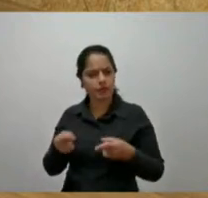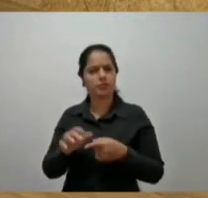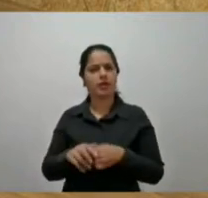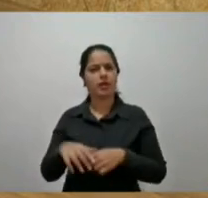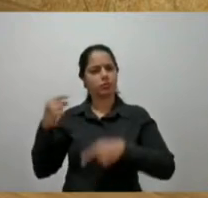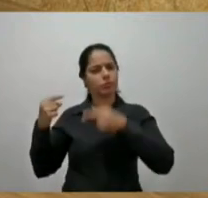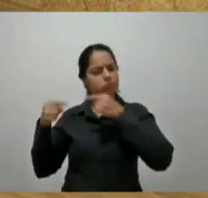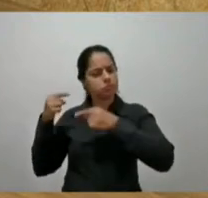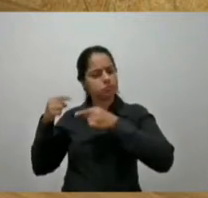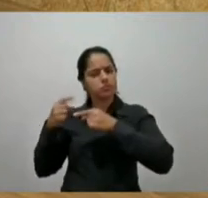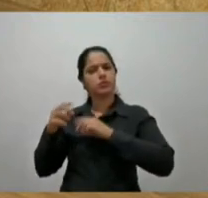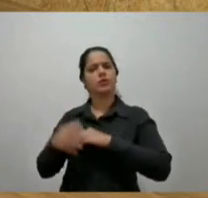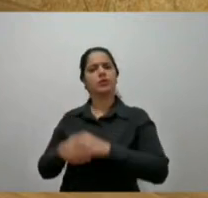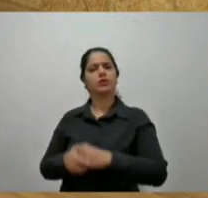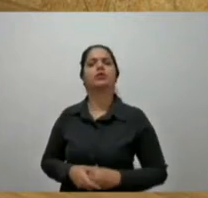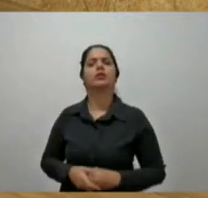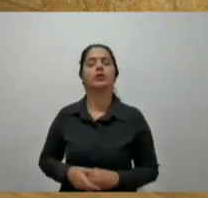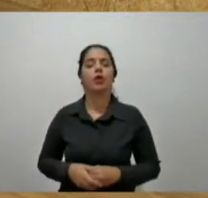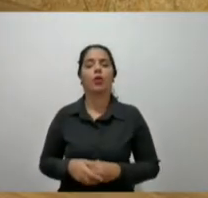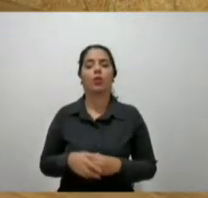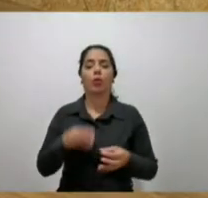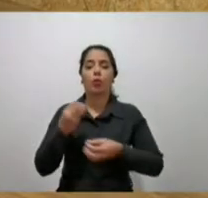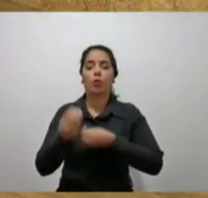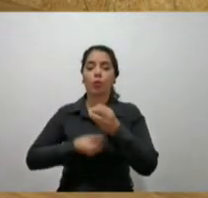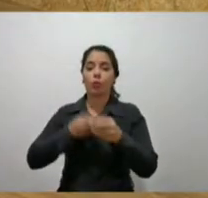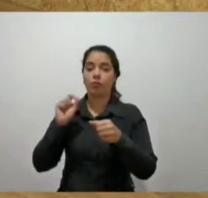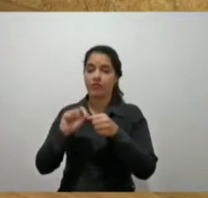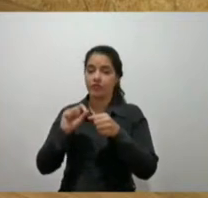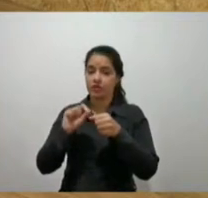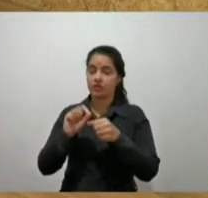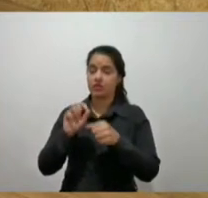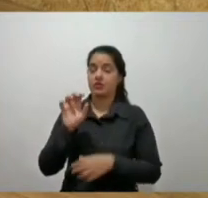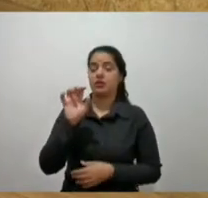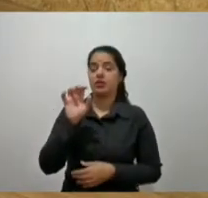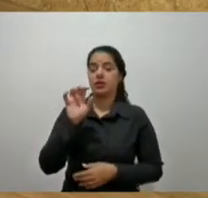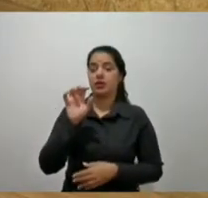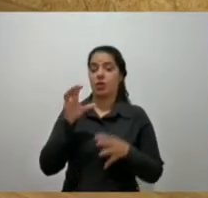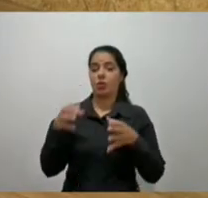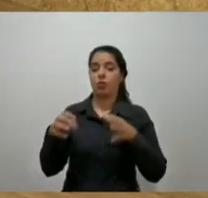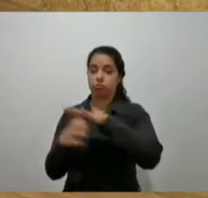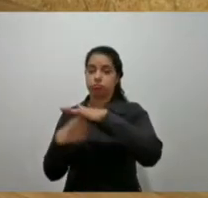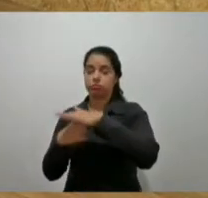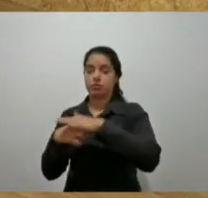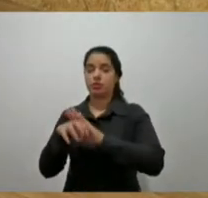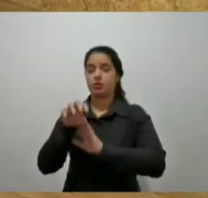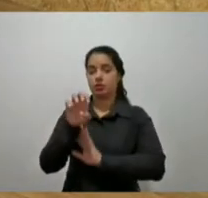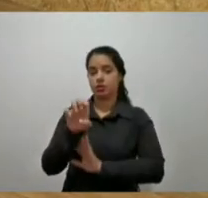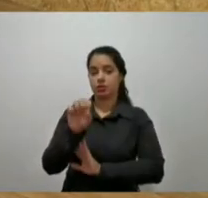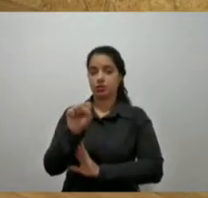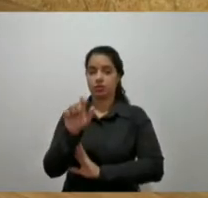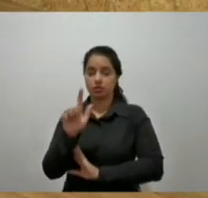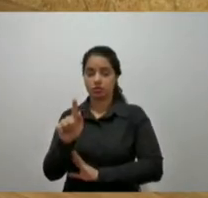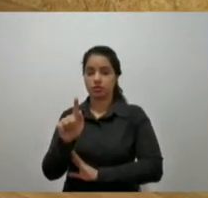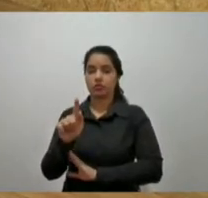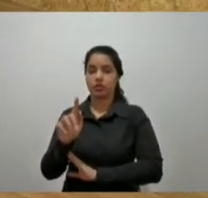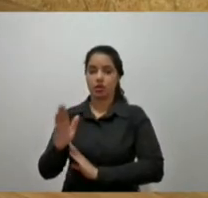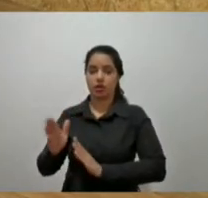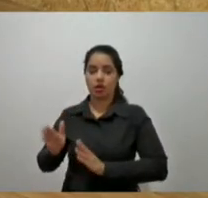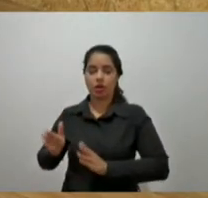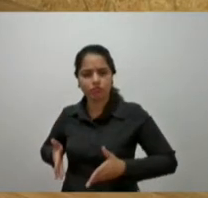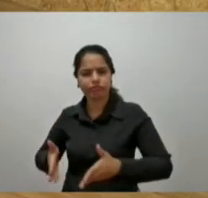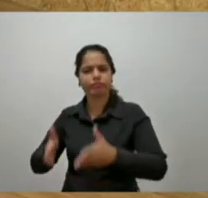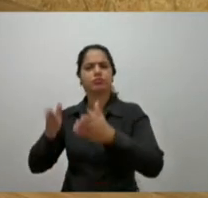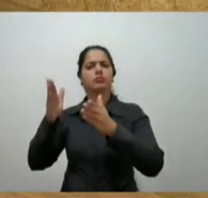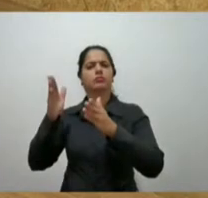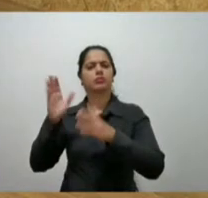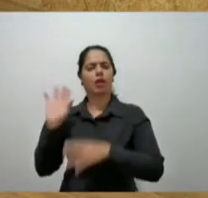você fazer o mercado ESG, em especial focado na parte ambiental, ser fluido, né? Desde a criação do mercado de